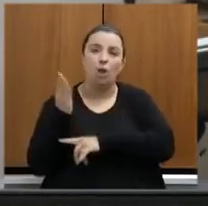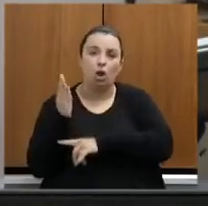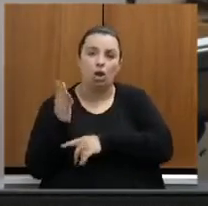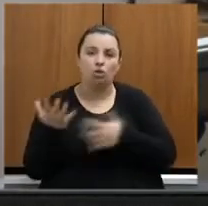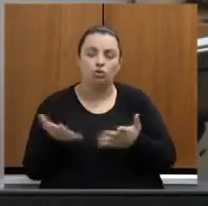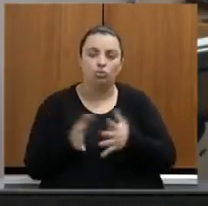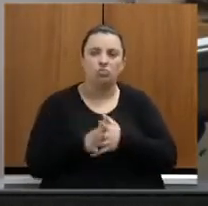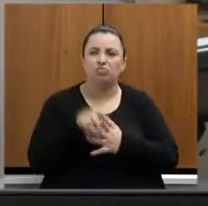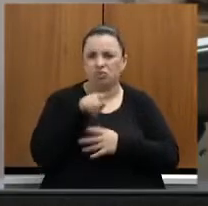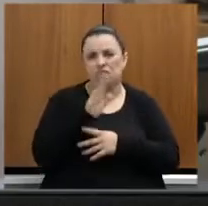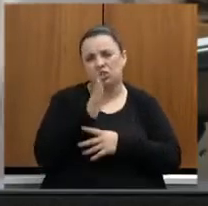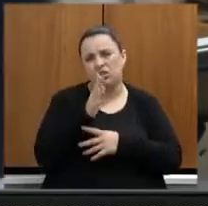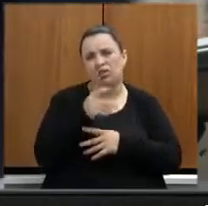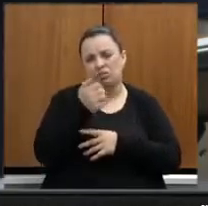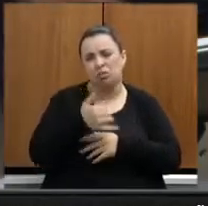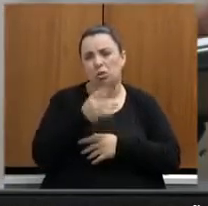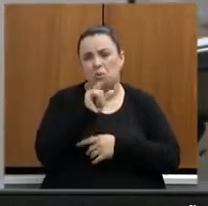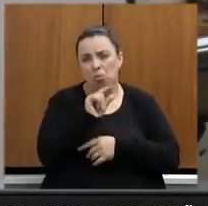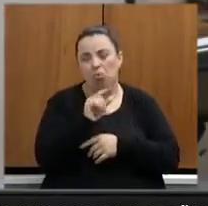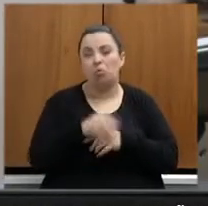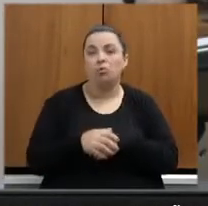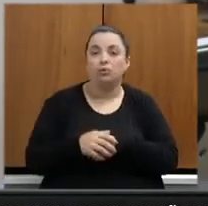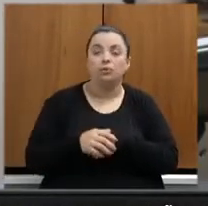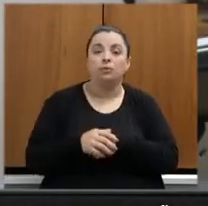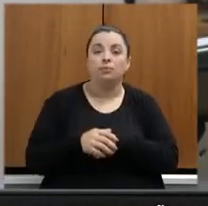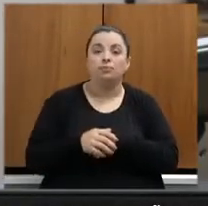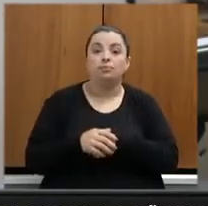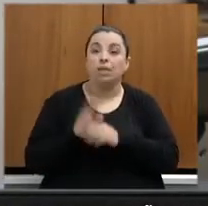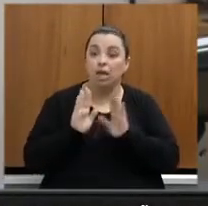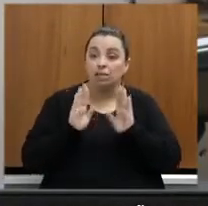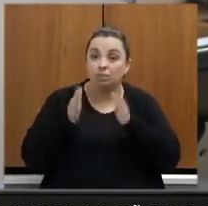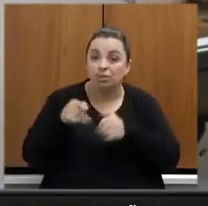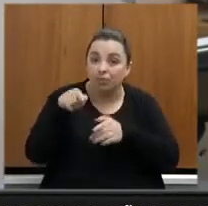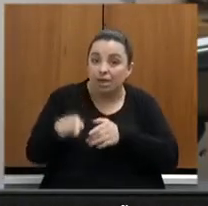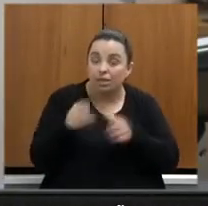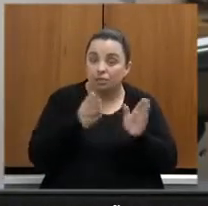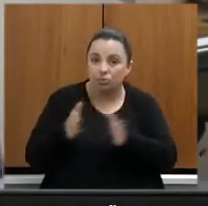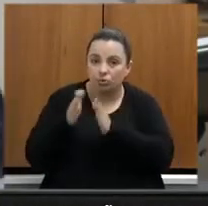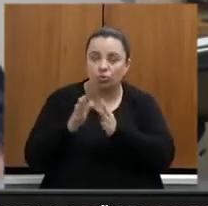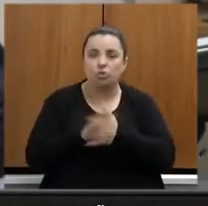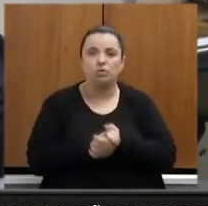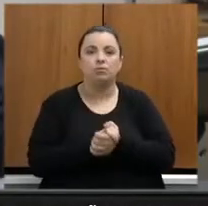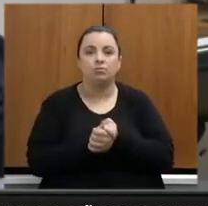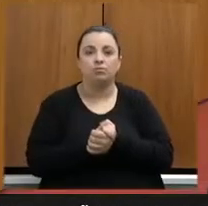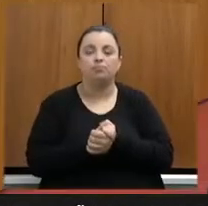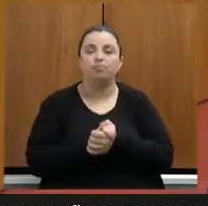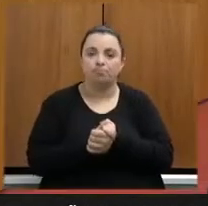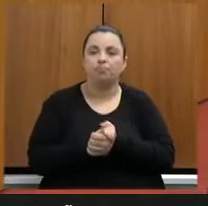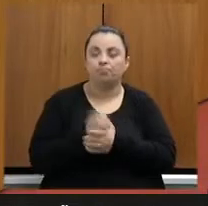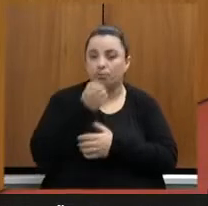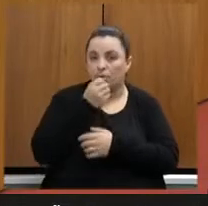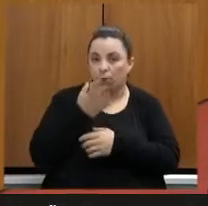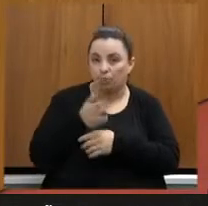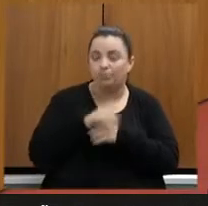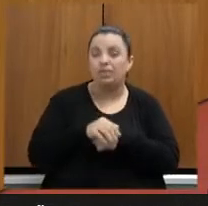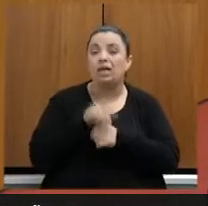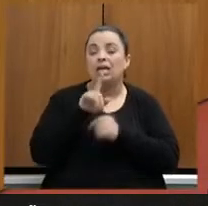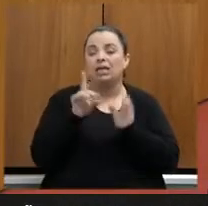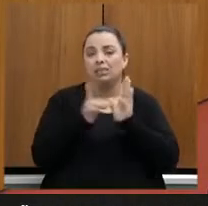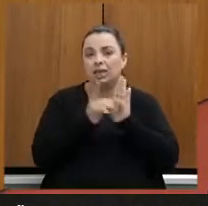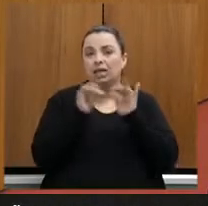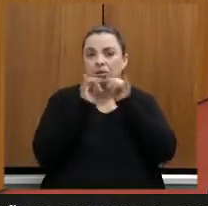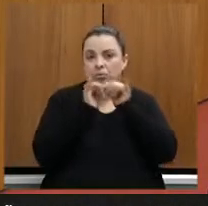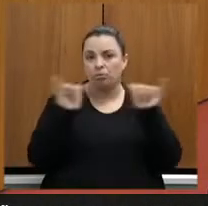citou ainda a questão específicos para esses produtores bom é esse decreto publicado